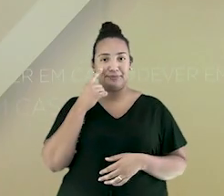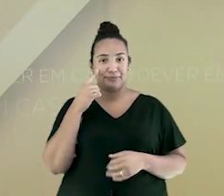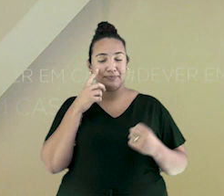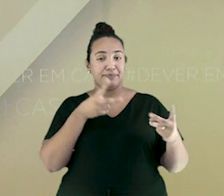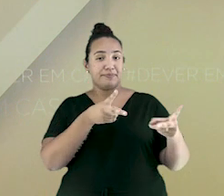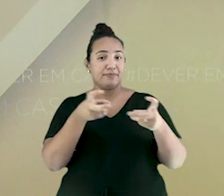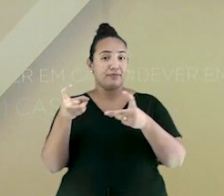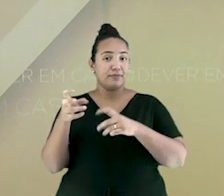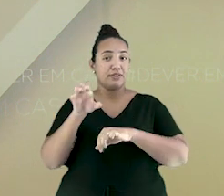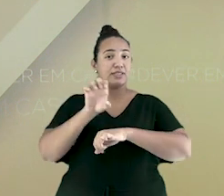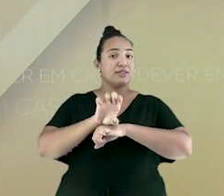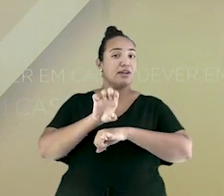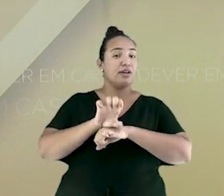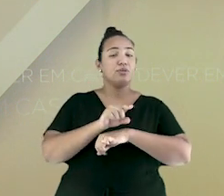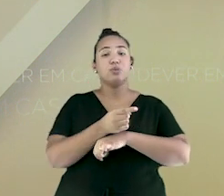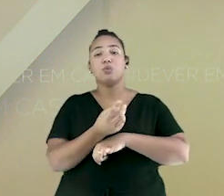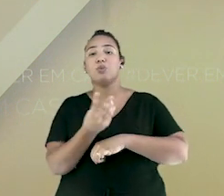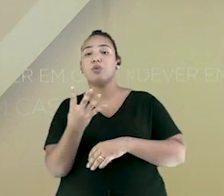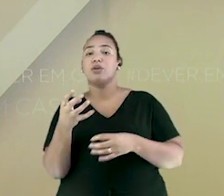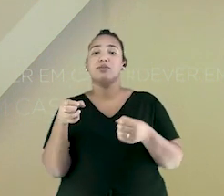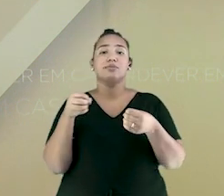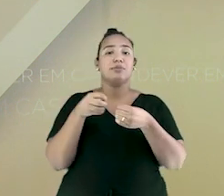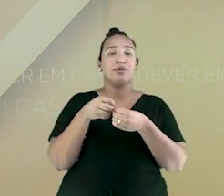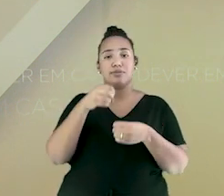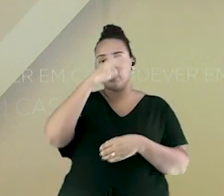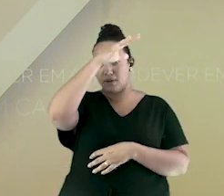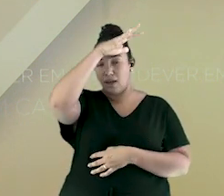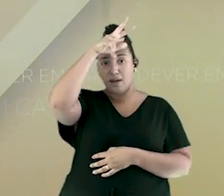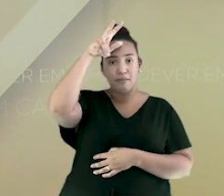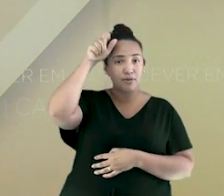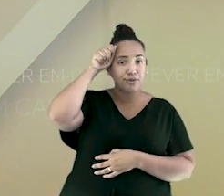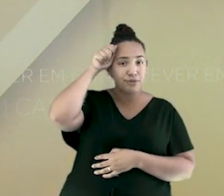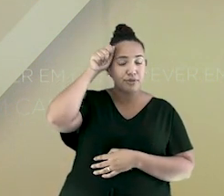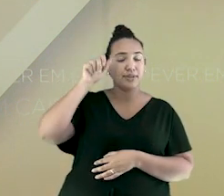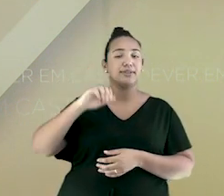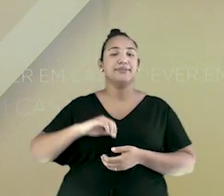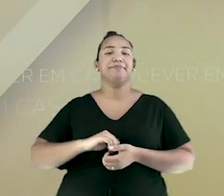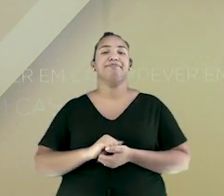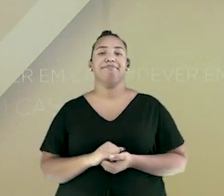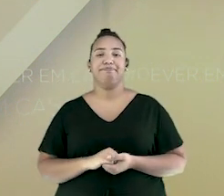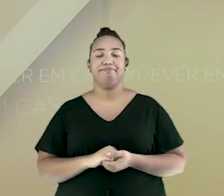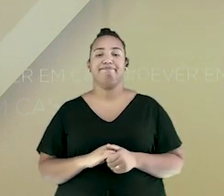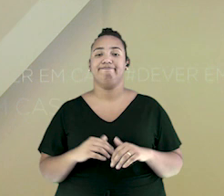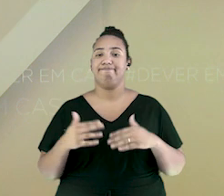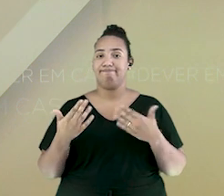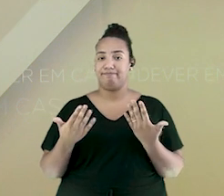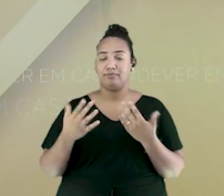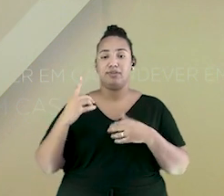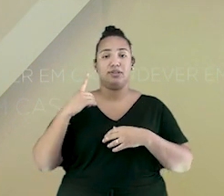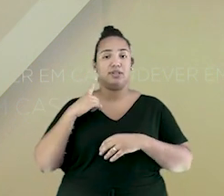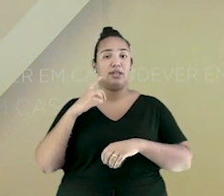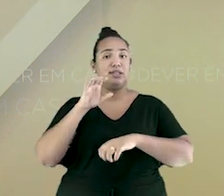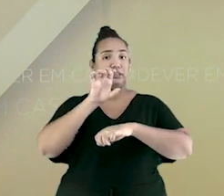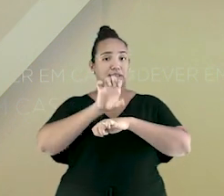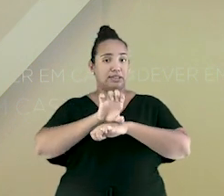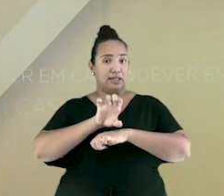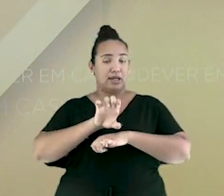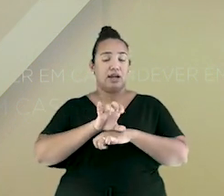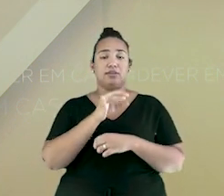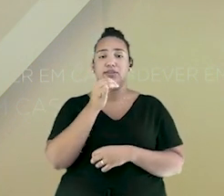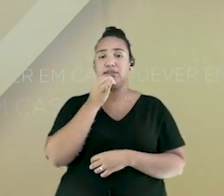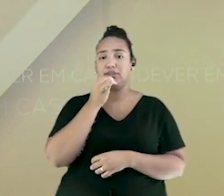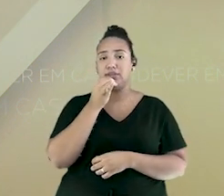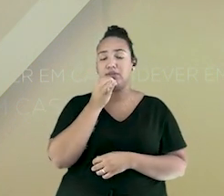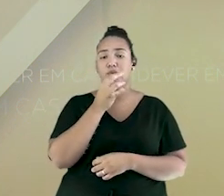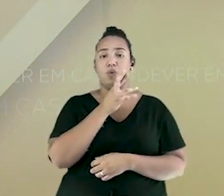Conseguiu? Você identificou quantos estados que fazem essa divisa com o Amazonas? Nós temos o Acre,